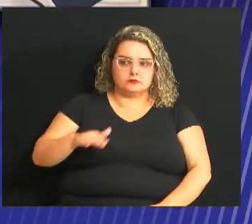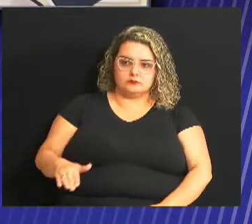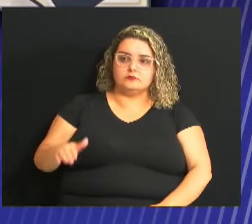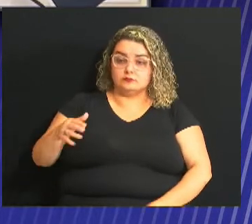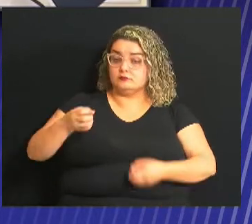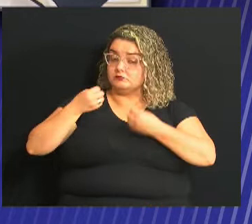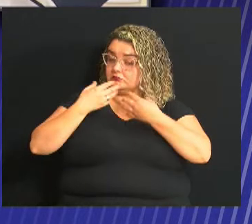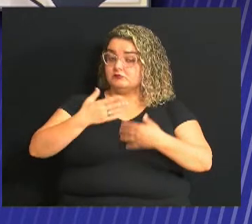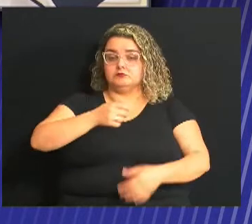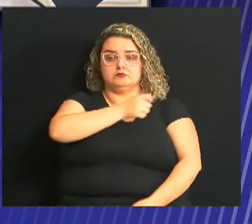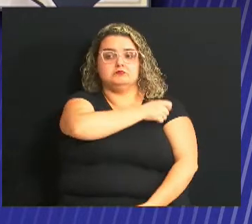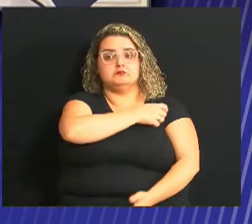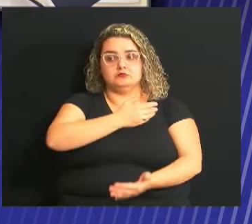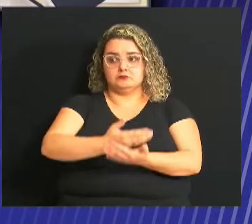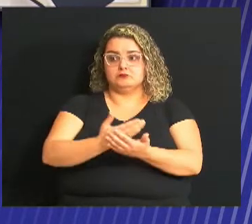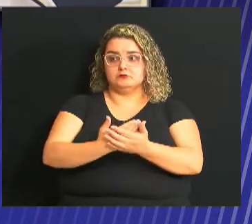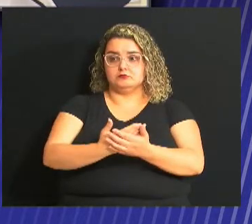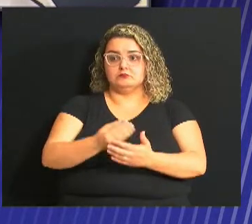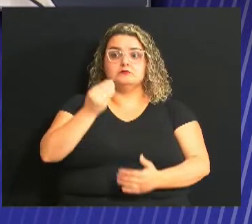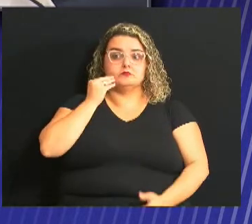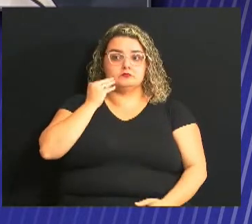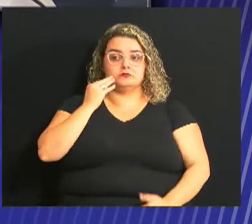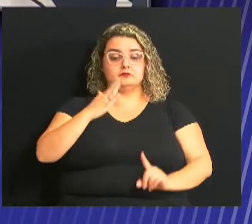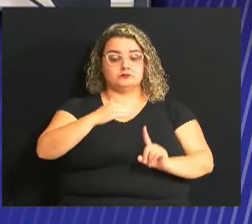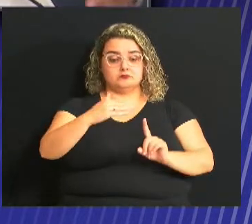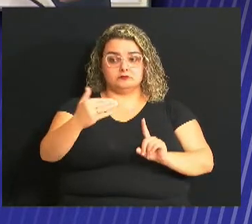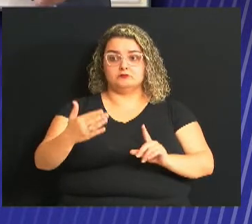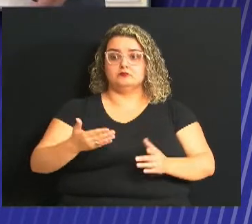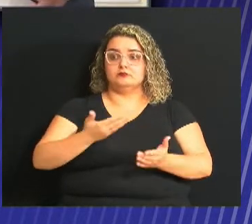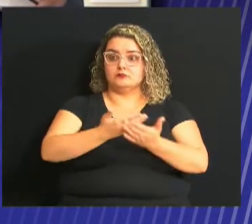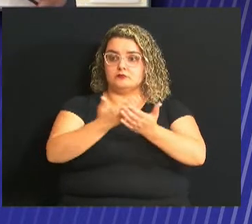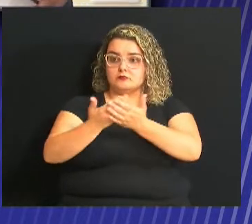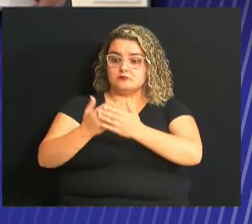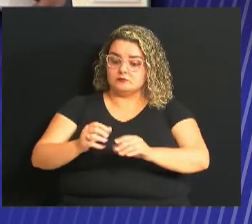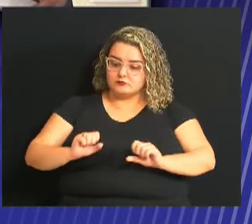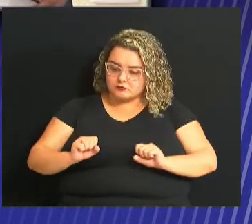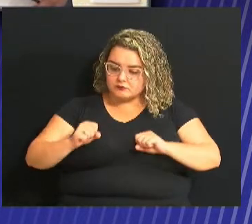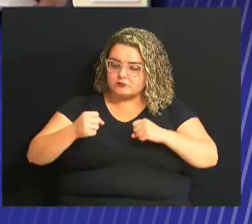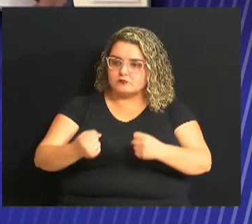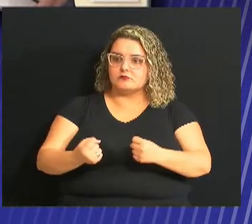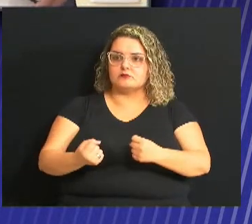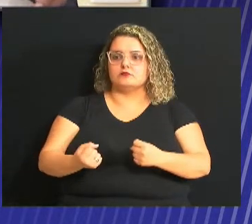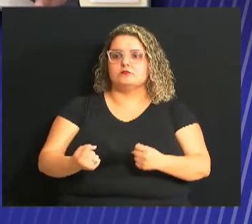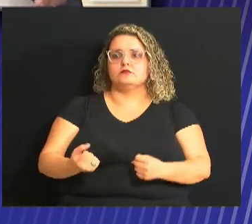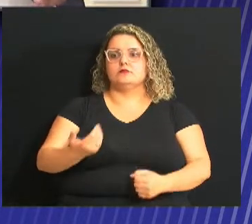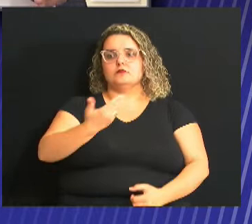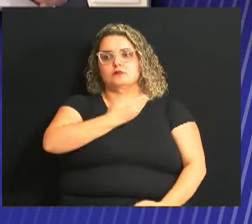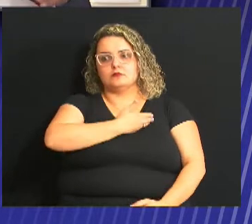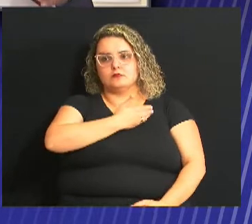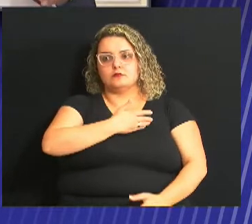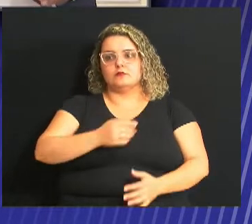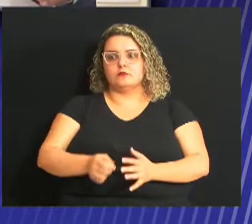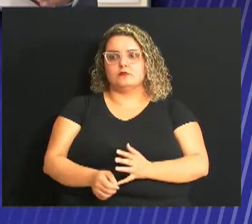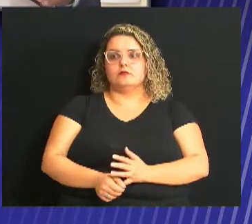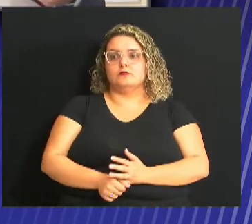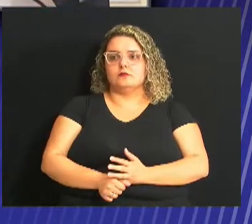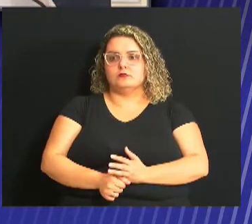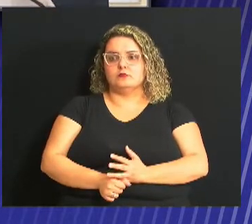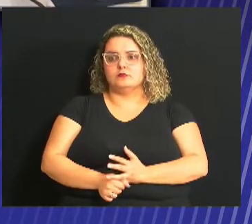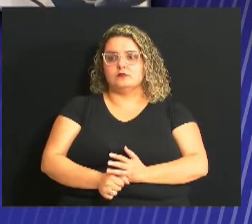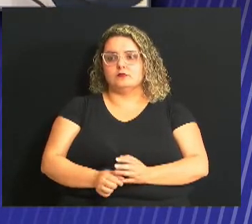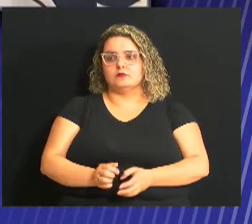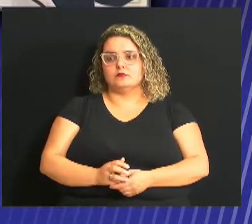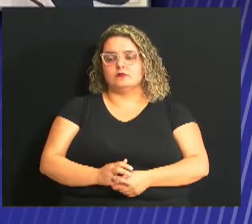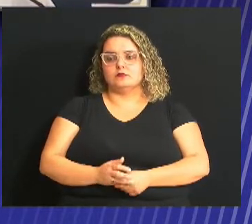aluno, tentando se destacar através do estudo e a dedicação com os colegas. Ele já tinha,